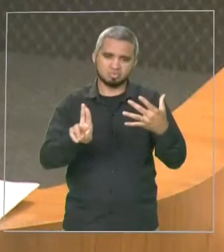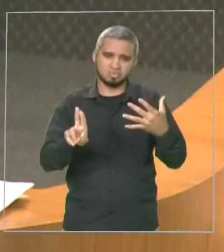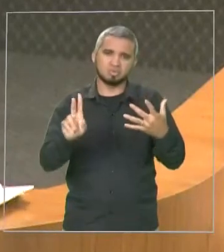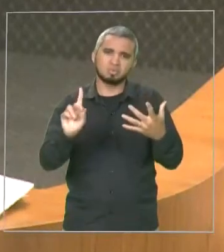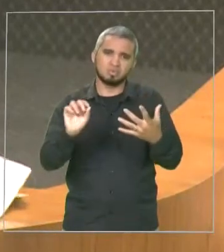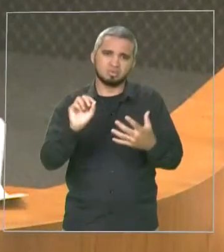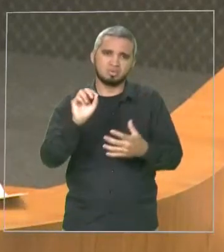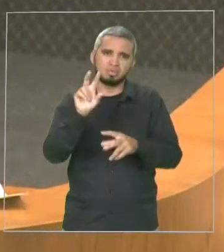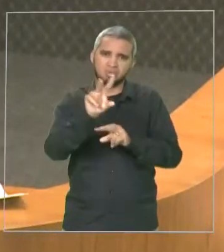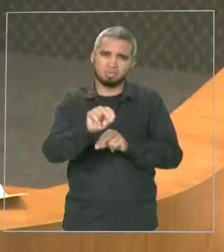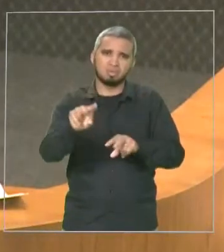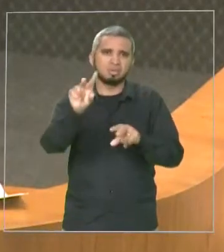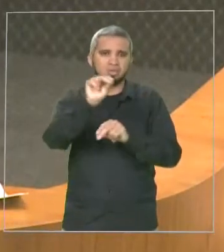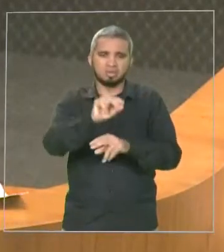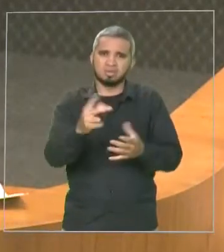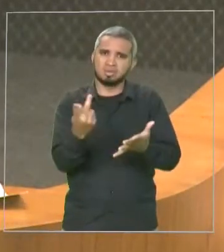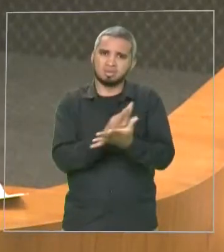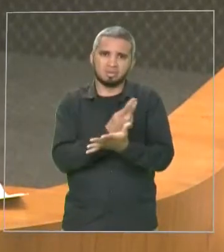leviana,